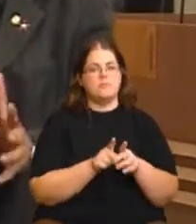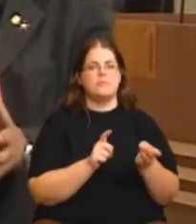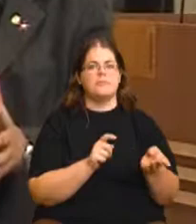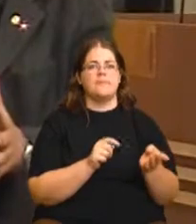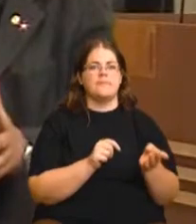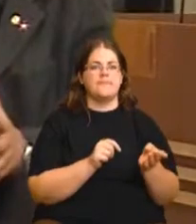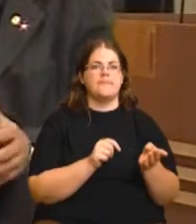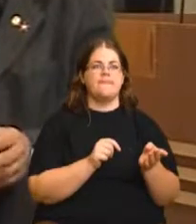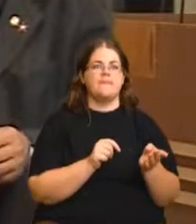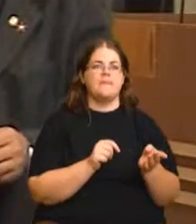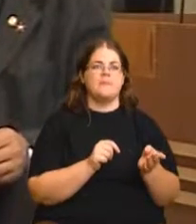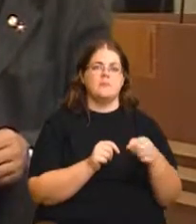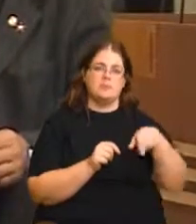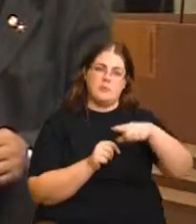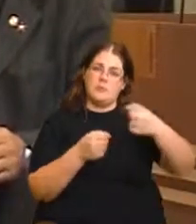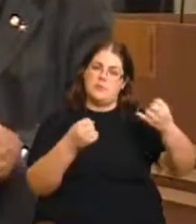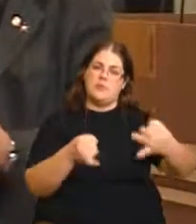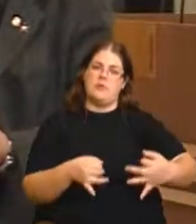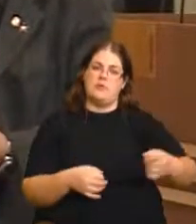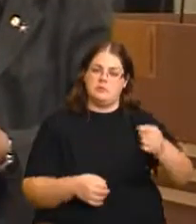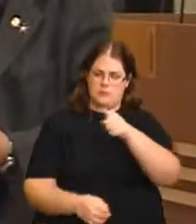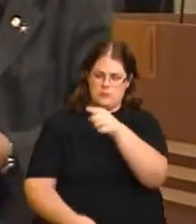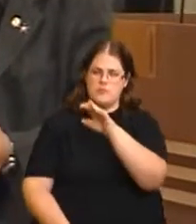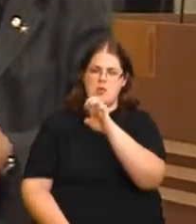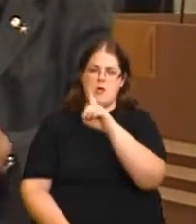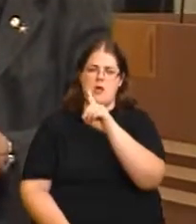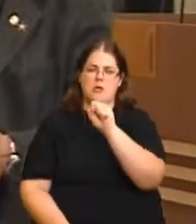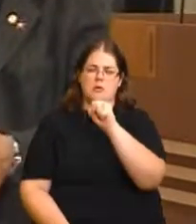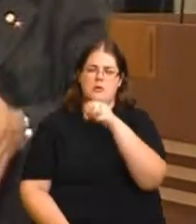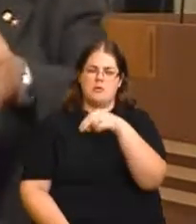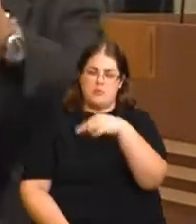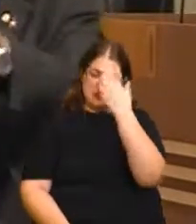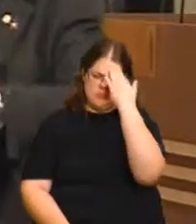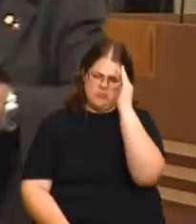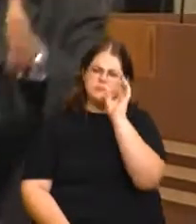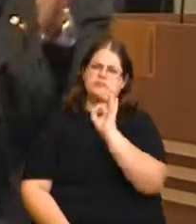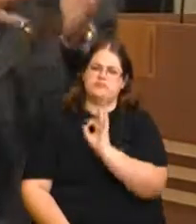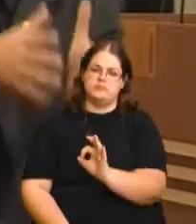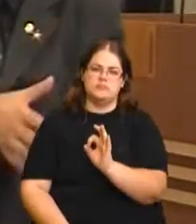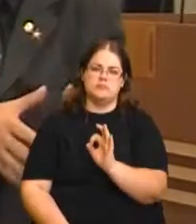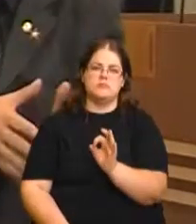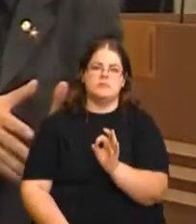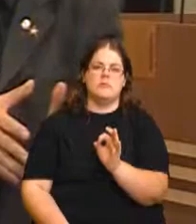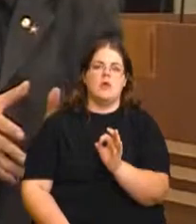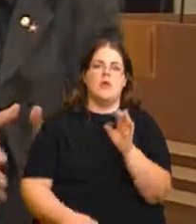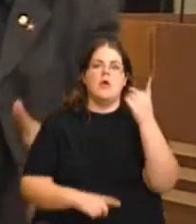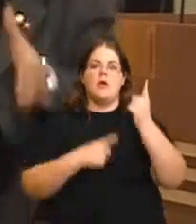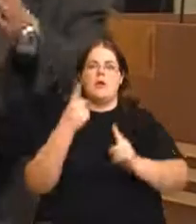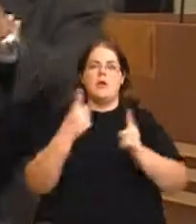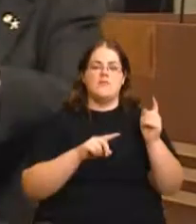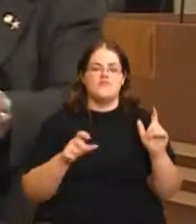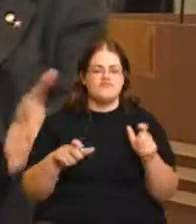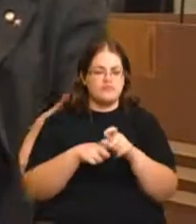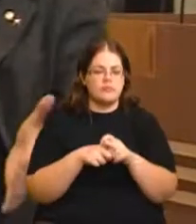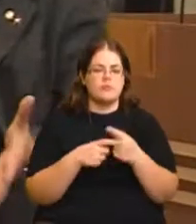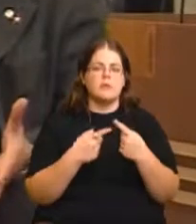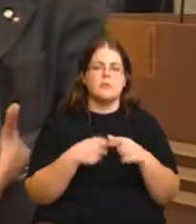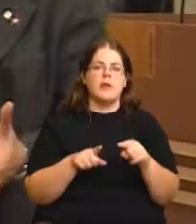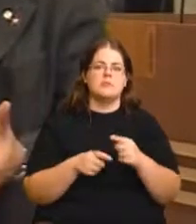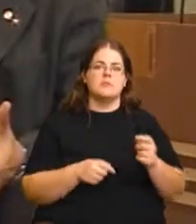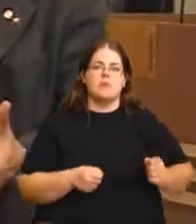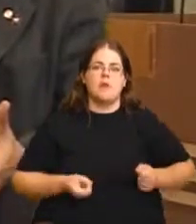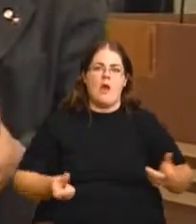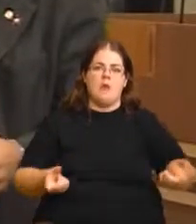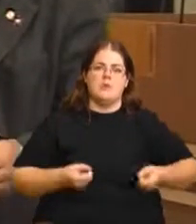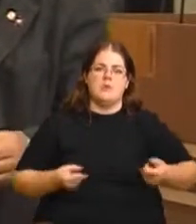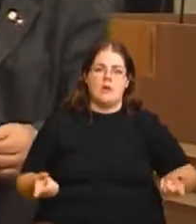os telespectadores entenderem, e Edson, tu entende muito bem disso, até na questão do Carnaval, o prefeito anunciou um Carnaval mais pequeno, mas gastou a mesma coisa que os Carnaval